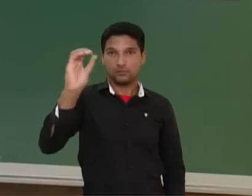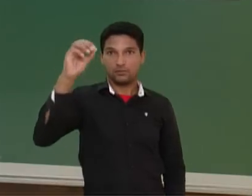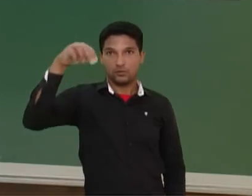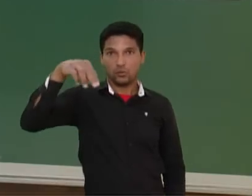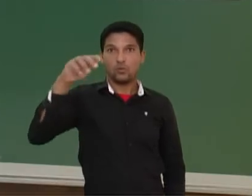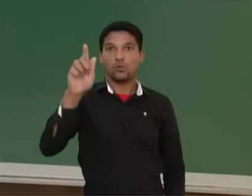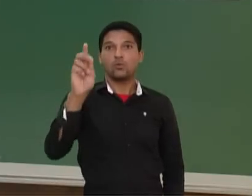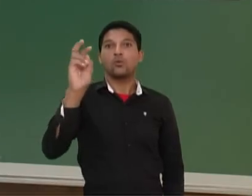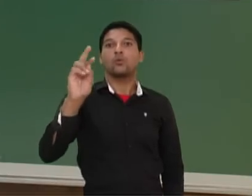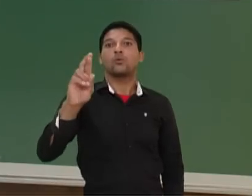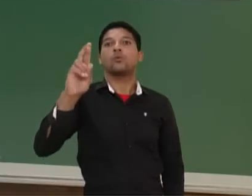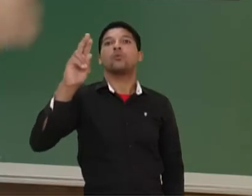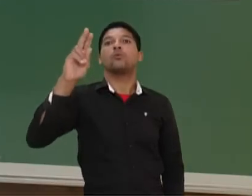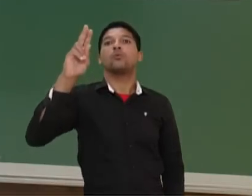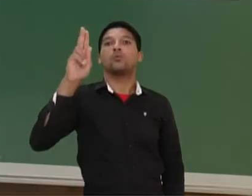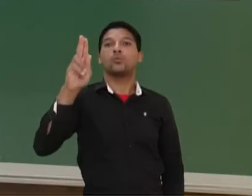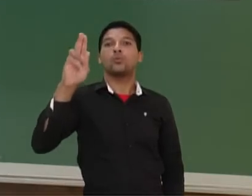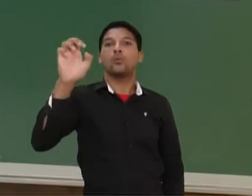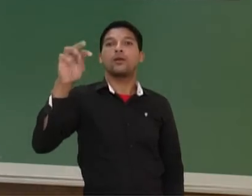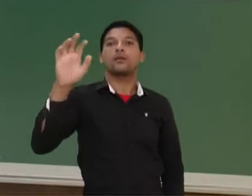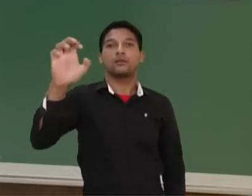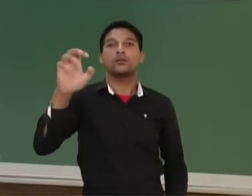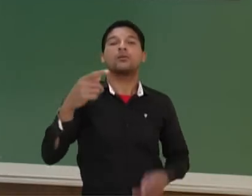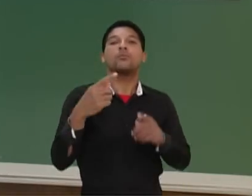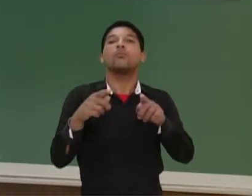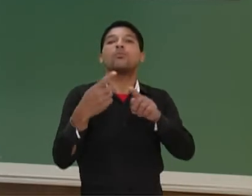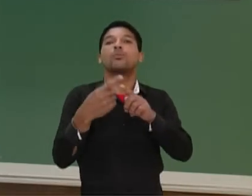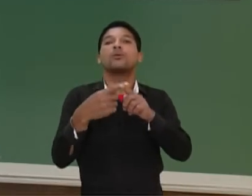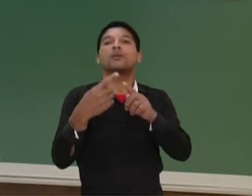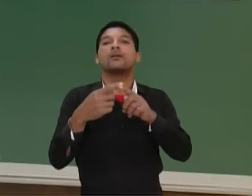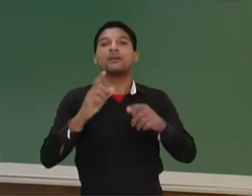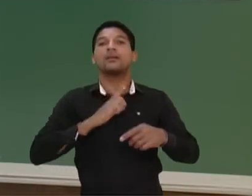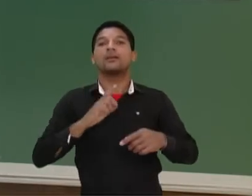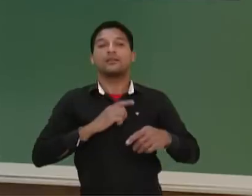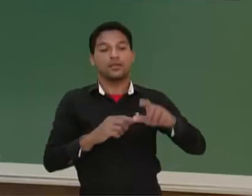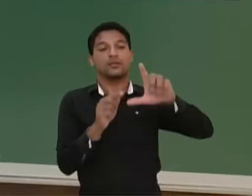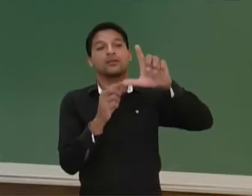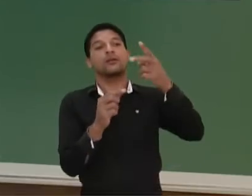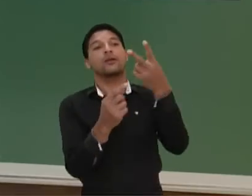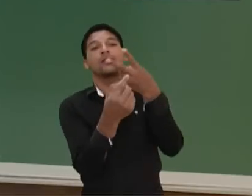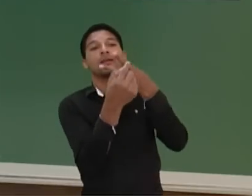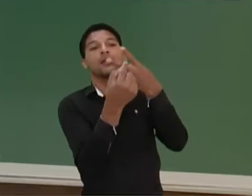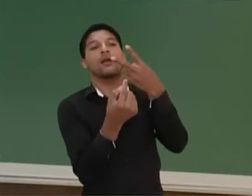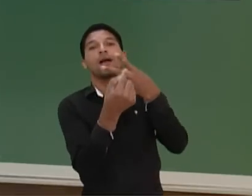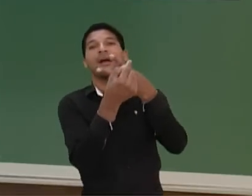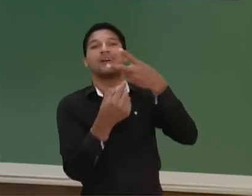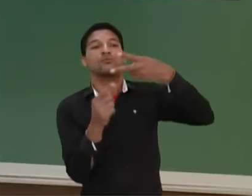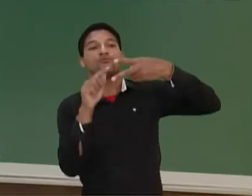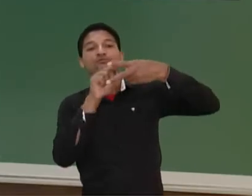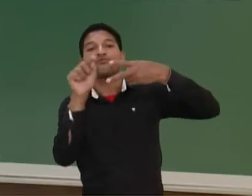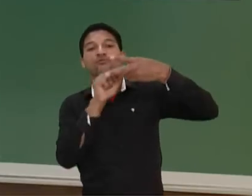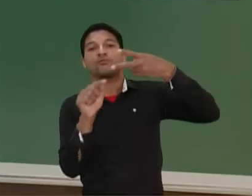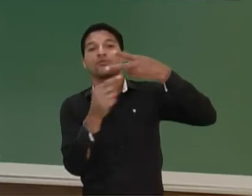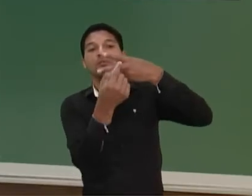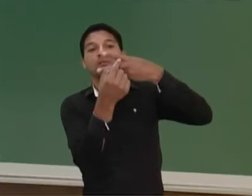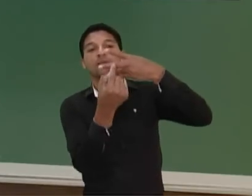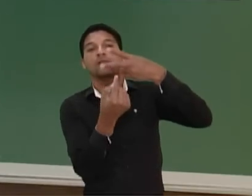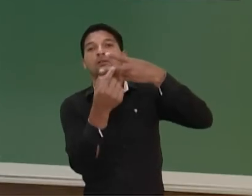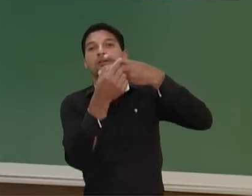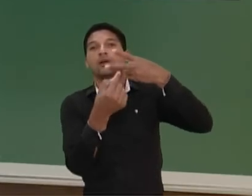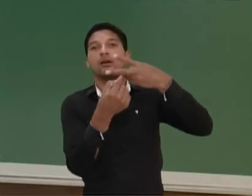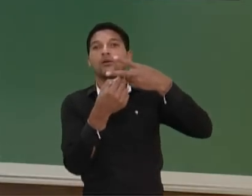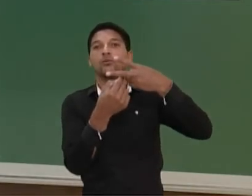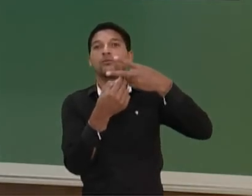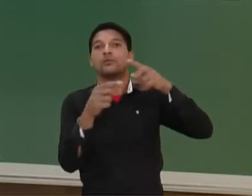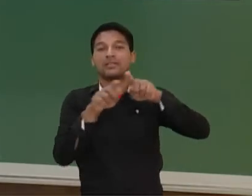Lado, ângulo, lado. Tá? Os dois triângulos são congruentes por lado, ângulo, lado. Se os dois triângulos são